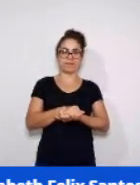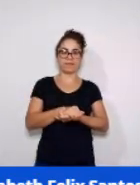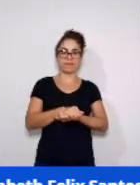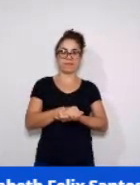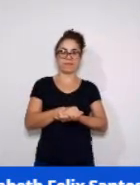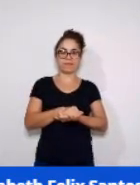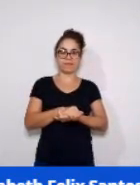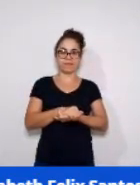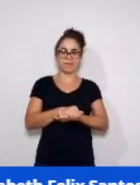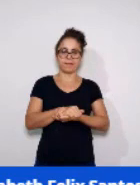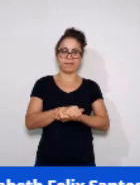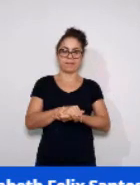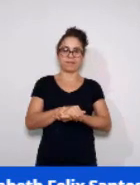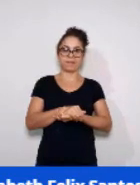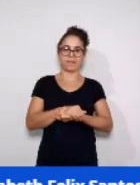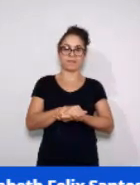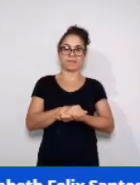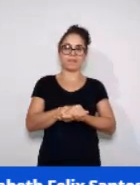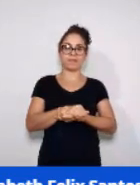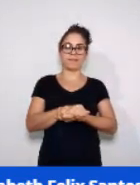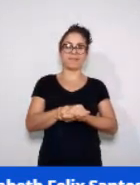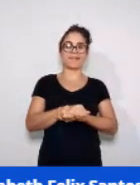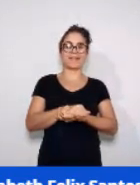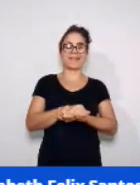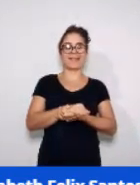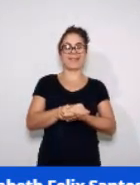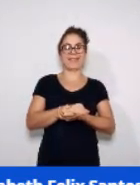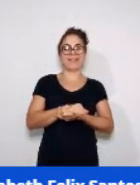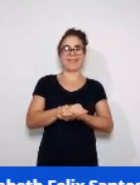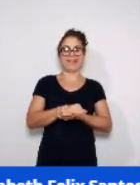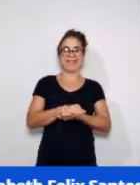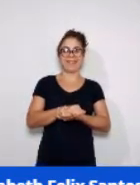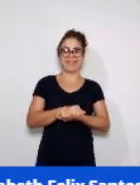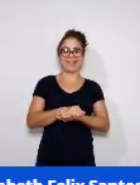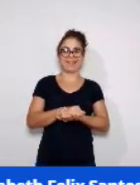Abre o microfone, por gentileza. Aí, garota. Fechou de novo.